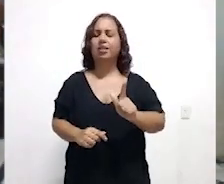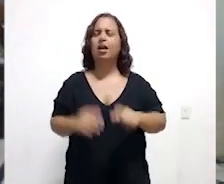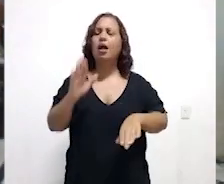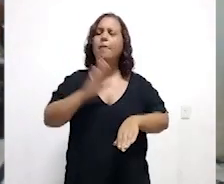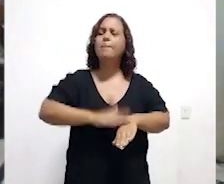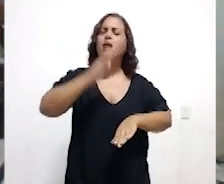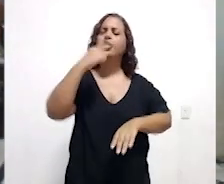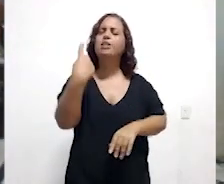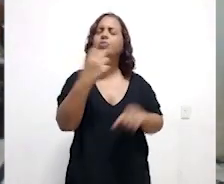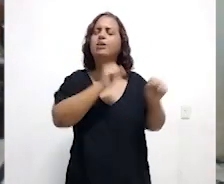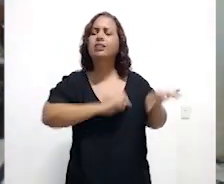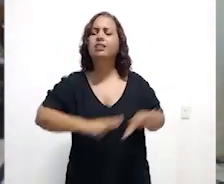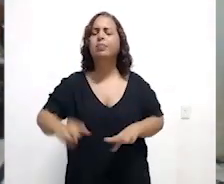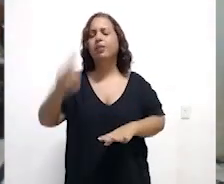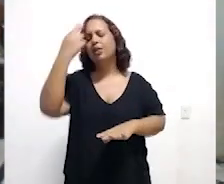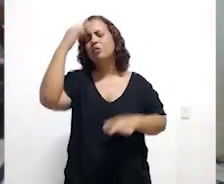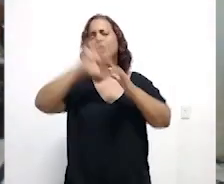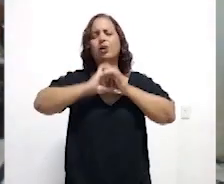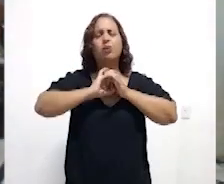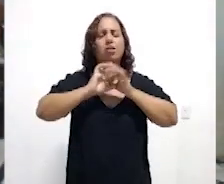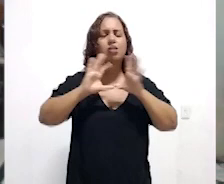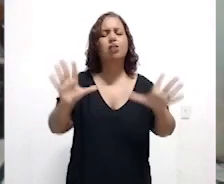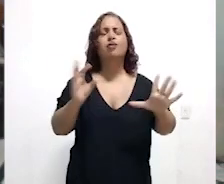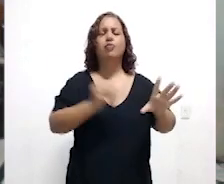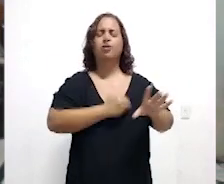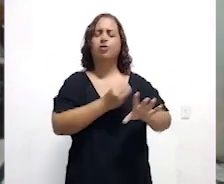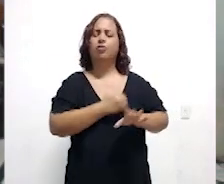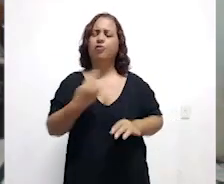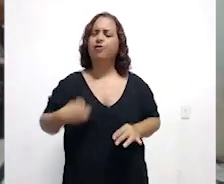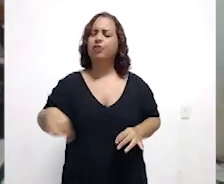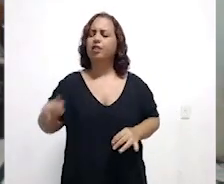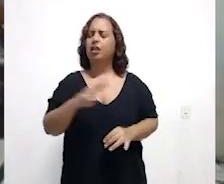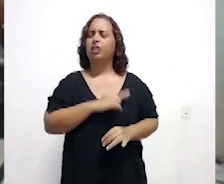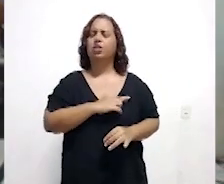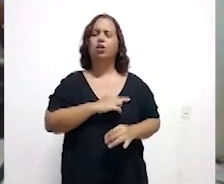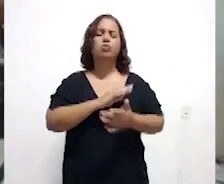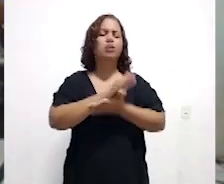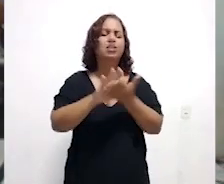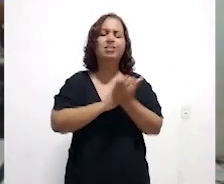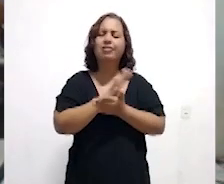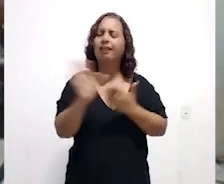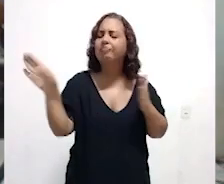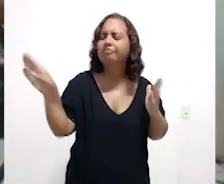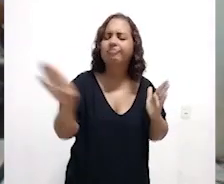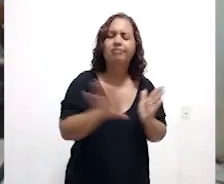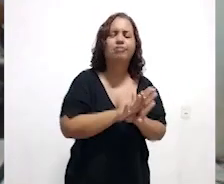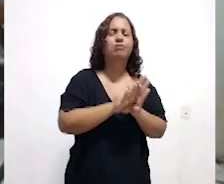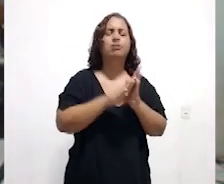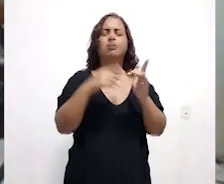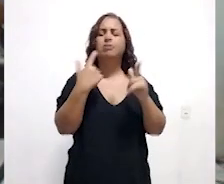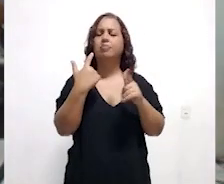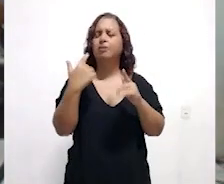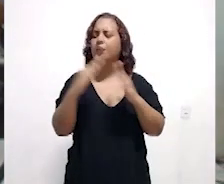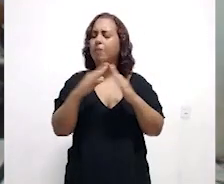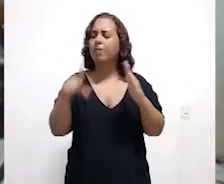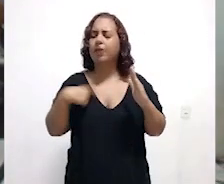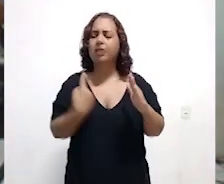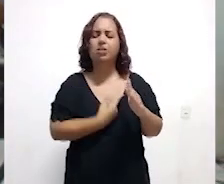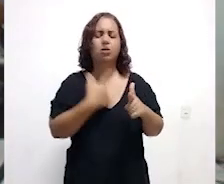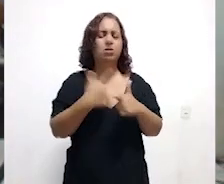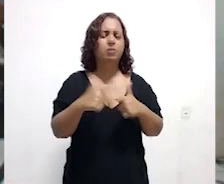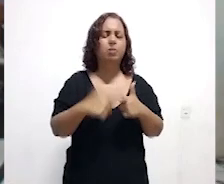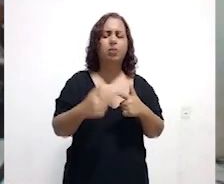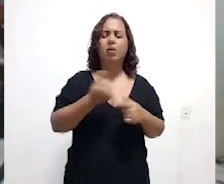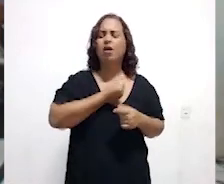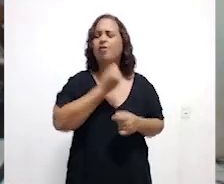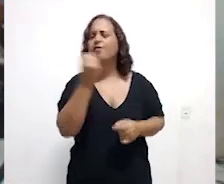nos livrou de todo o mal, onde praga nenhuma nos alcançou, Senhor, onde muitos caíram de um lado e de outro e